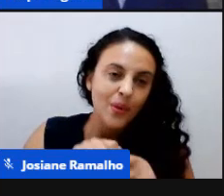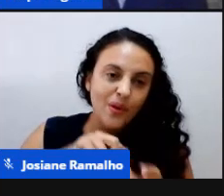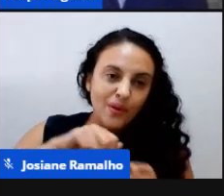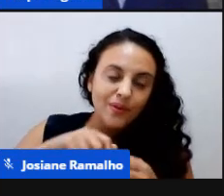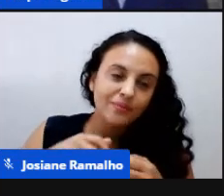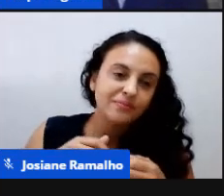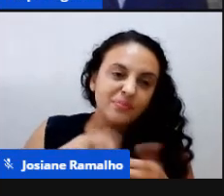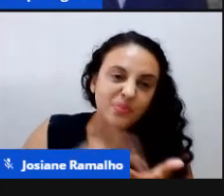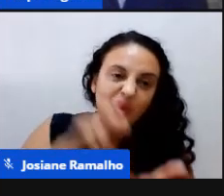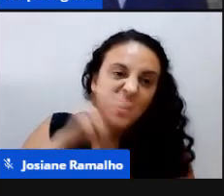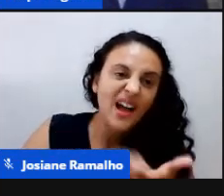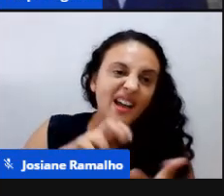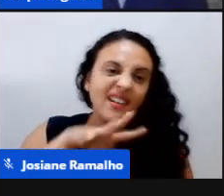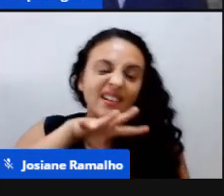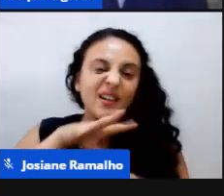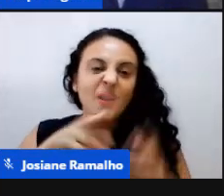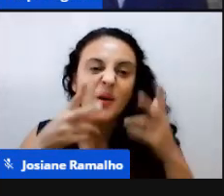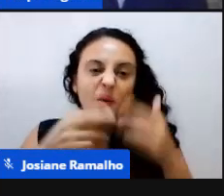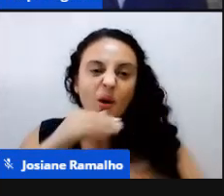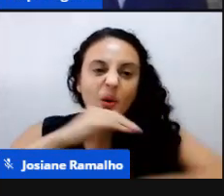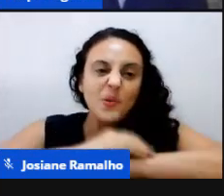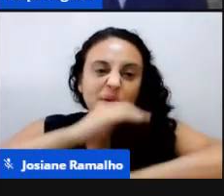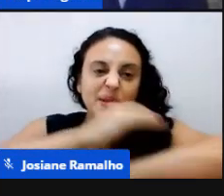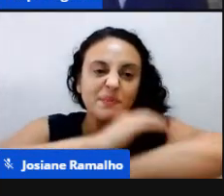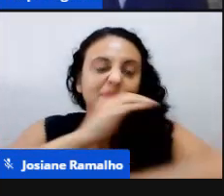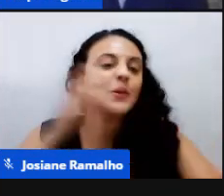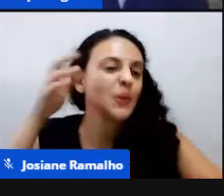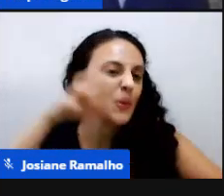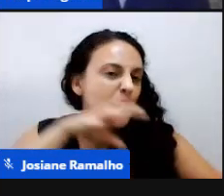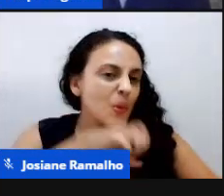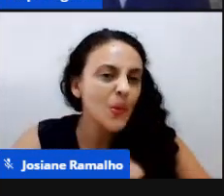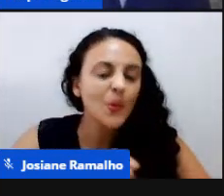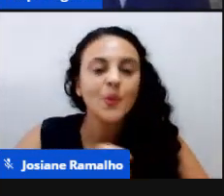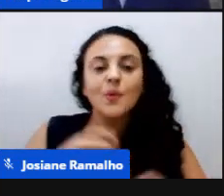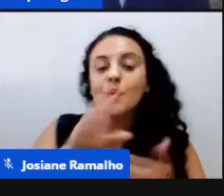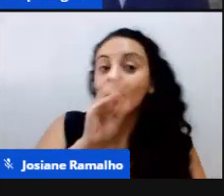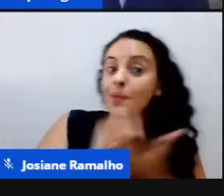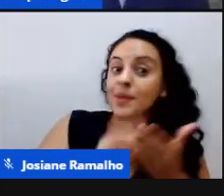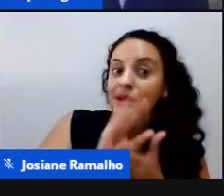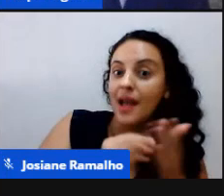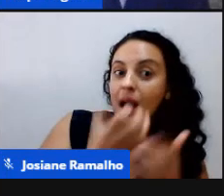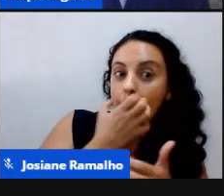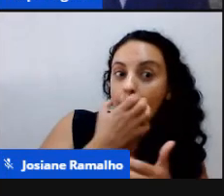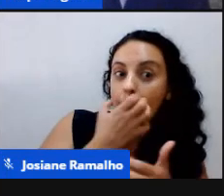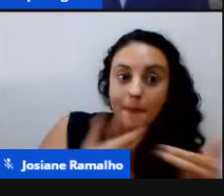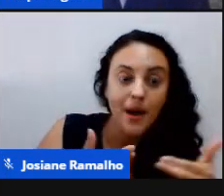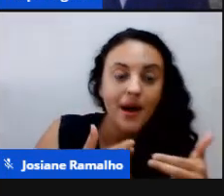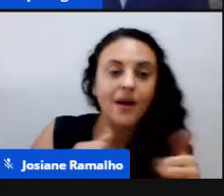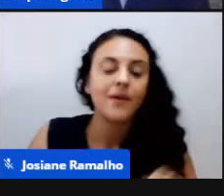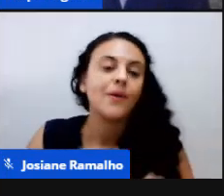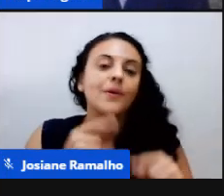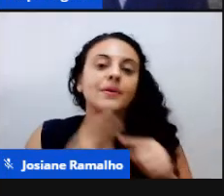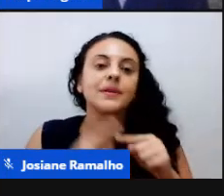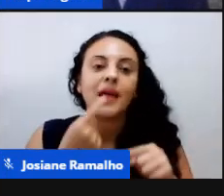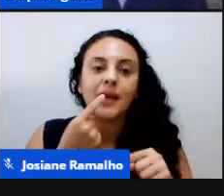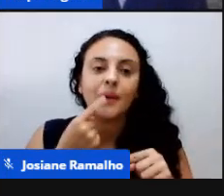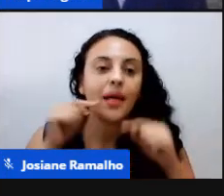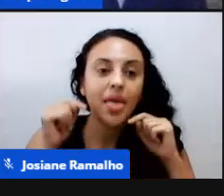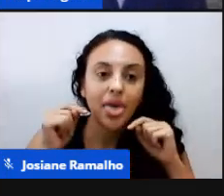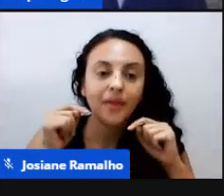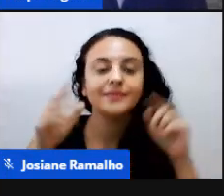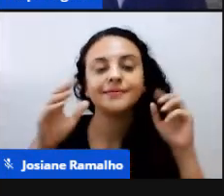igual sapinho, ele quer pular igual sapinho. Vamos imitar o bichinho, ele quer imitar. Põe a língua para fora,